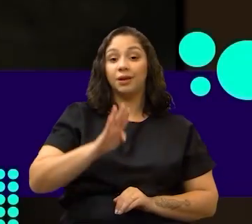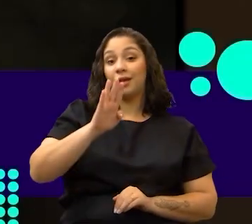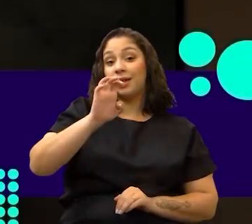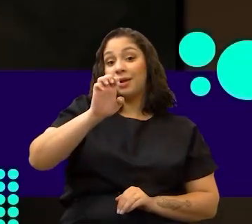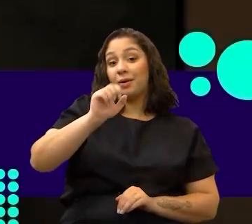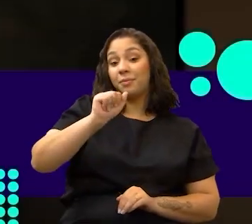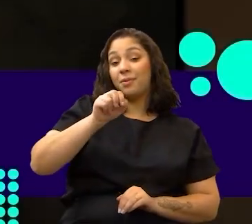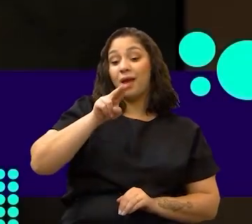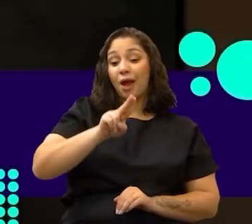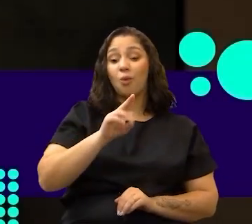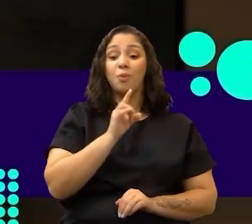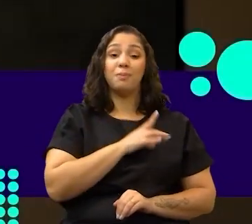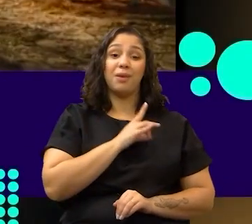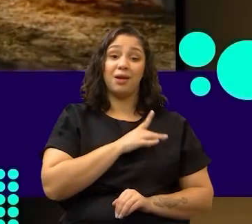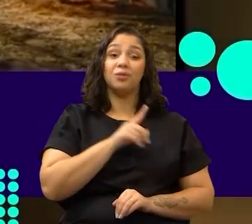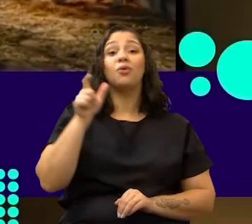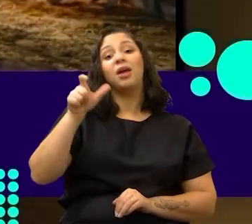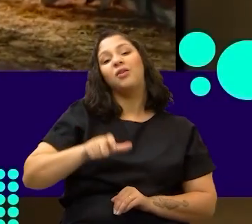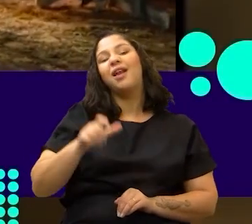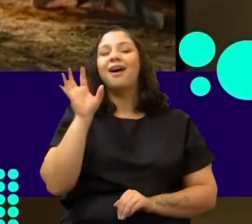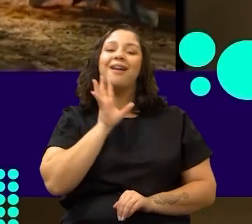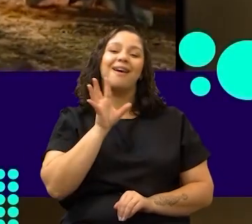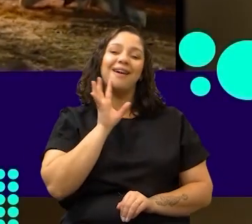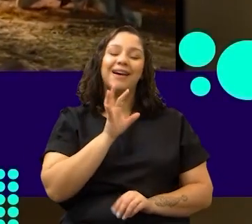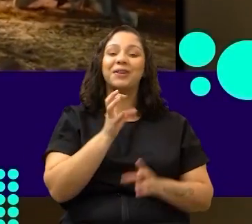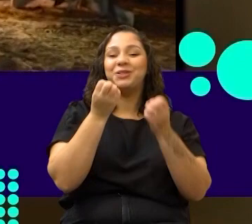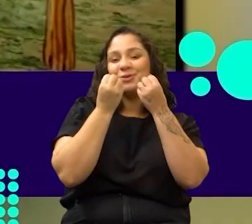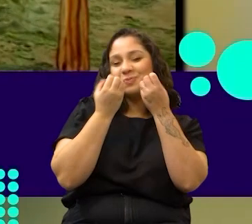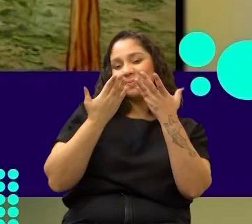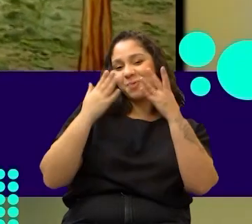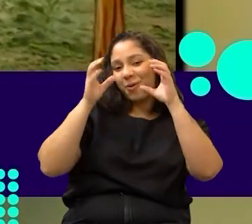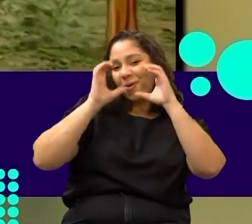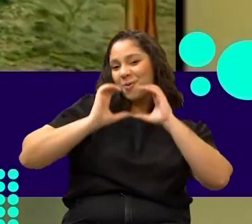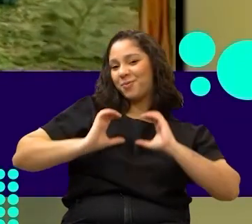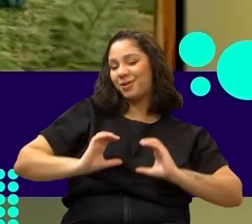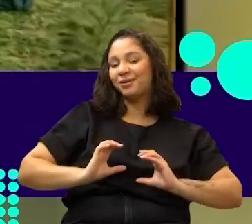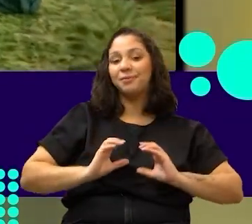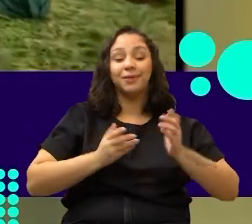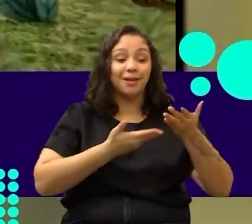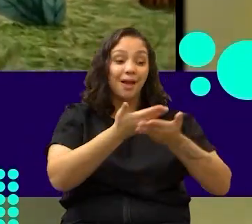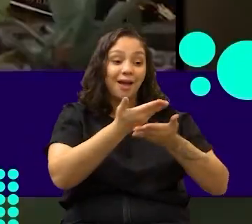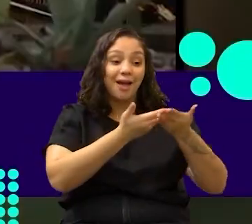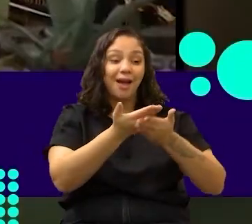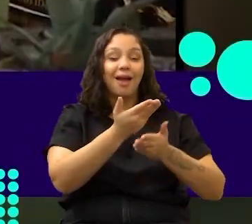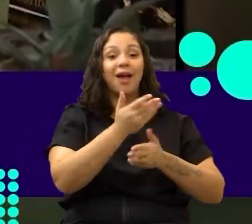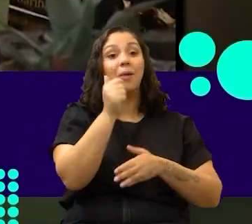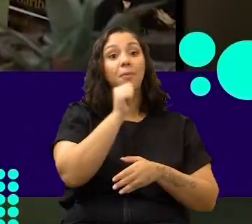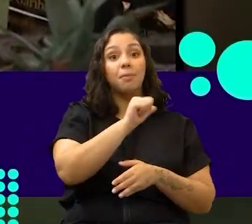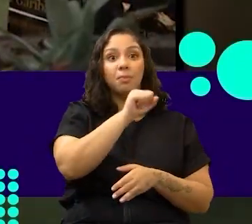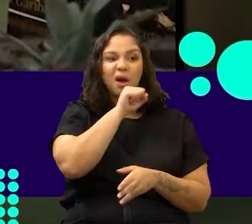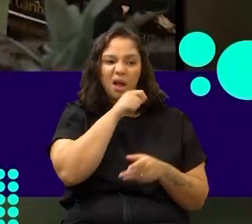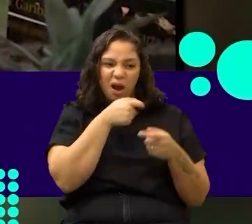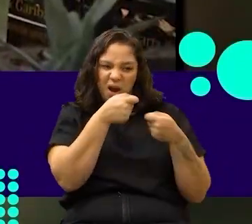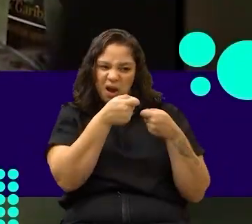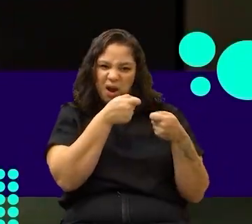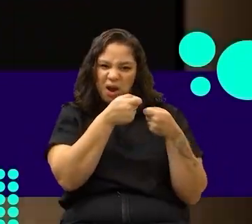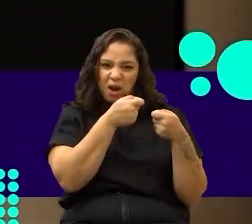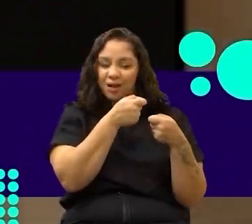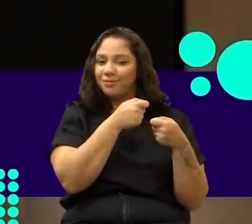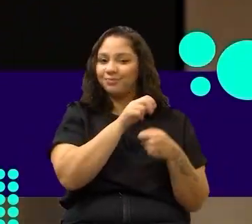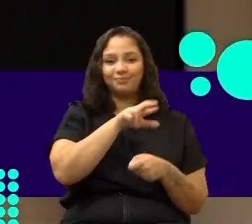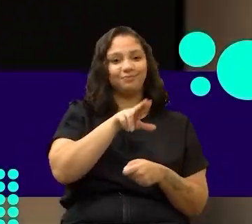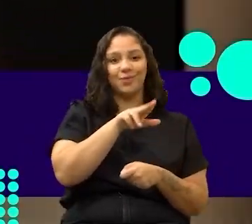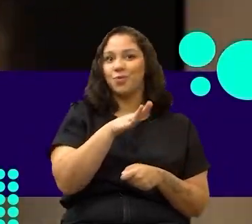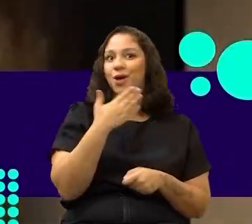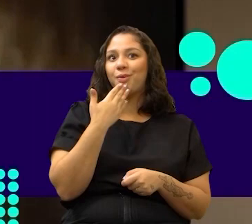Bu tem medo. Bu era um cara legal, educado e de boas maneiras. A relação com sua mãe controladora, no